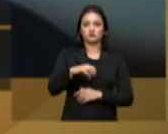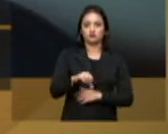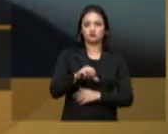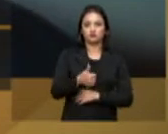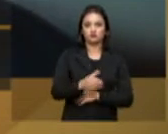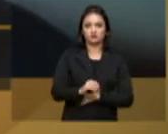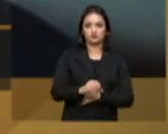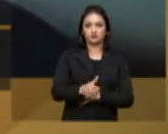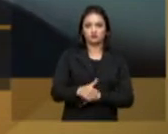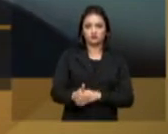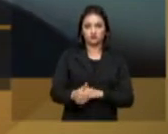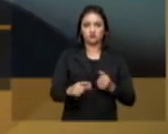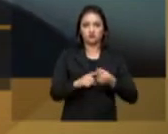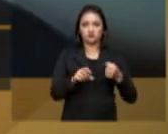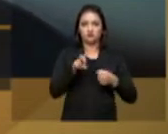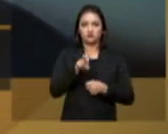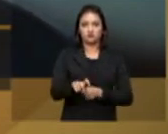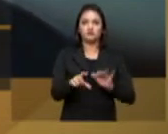também